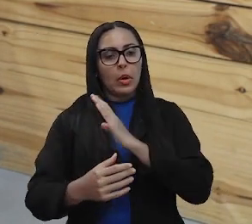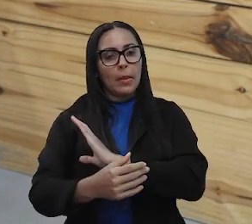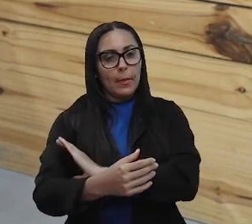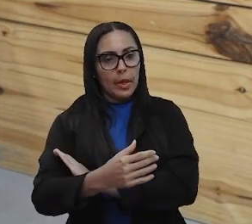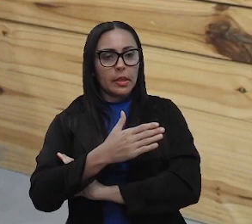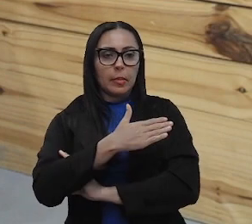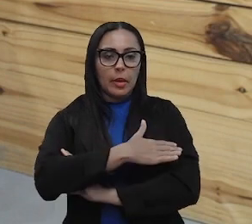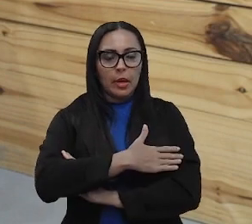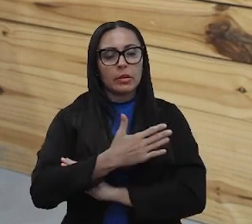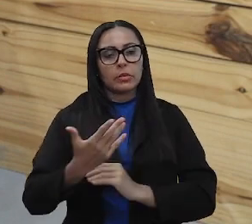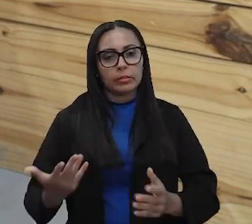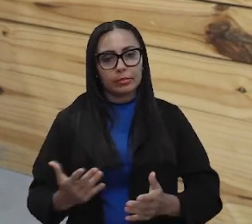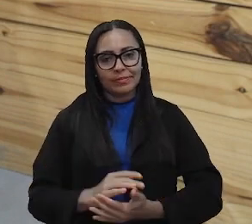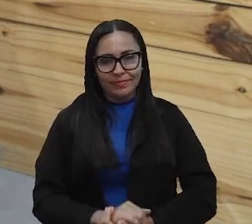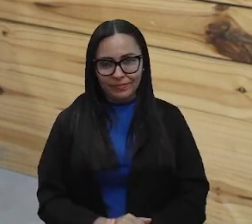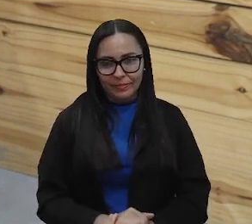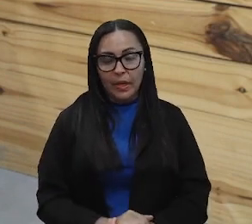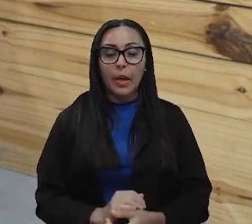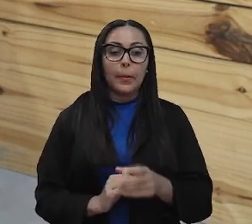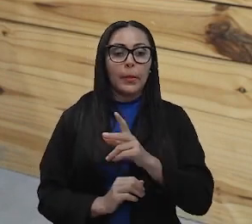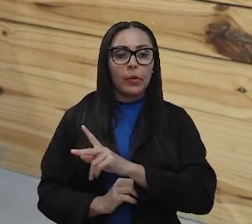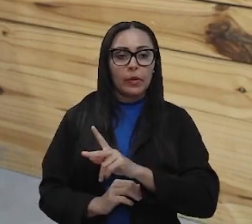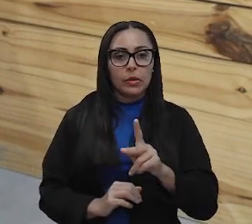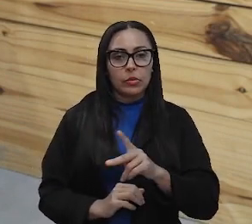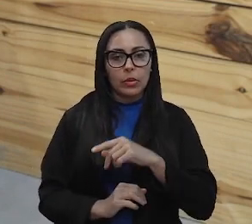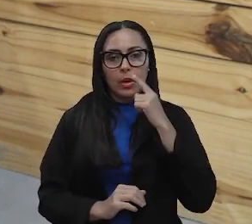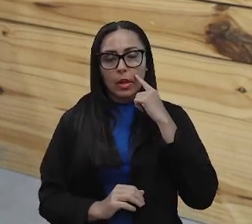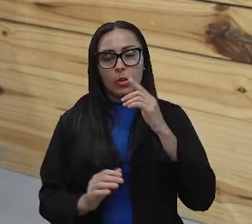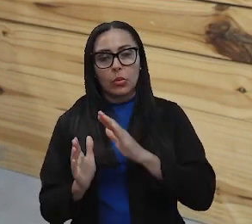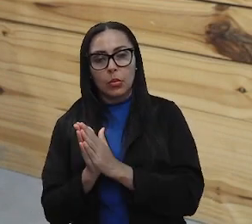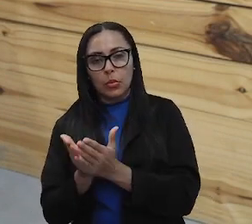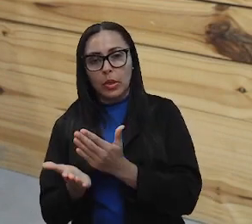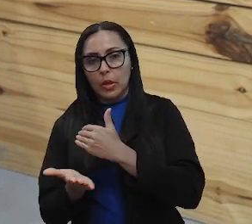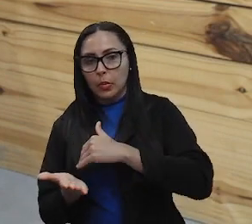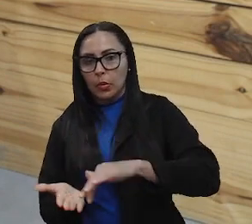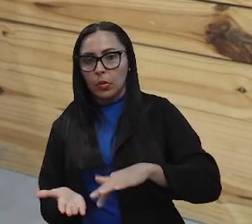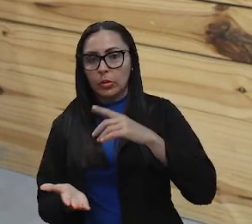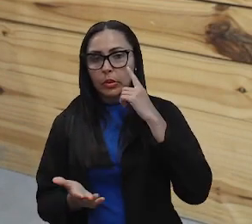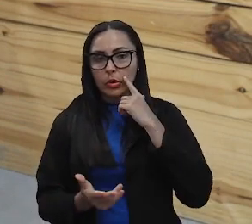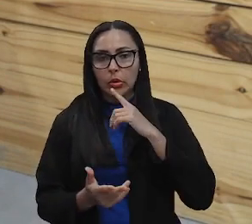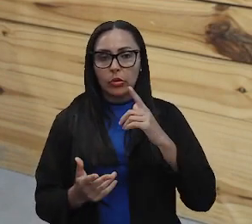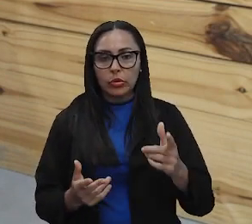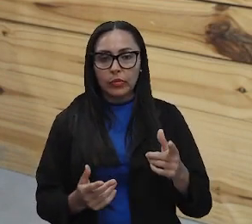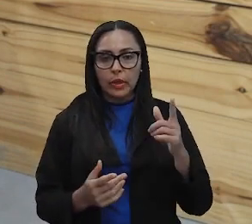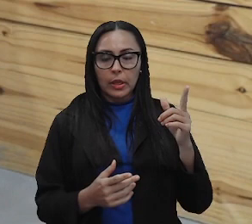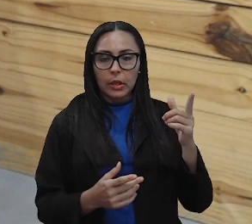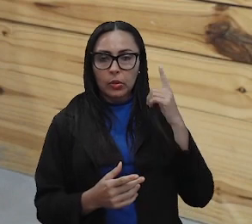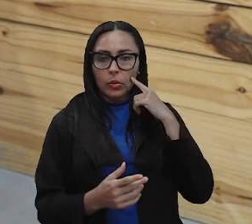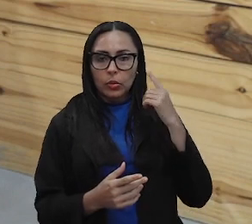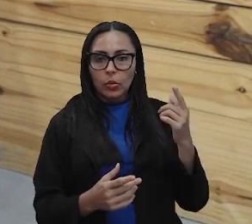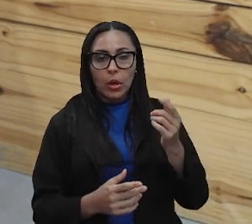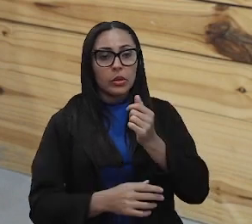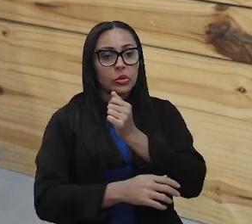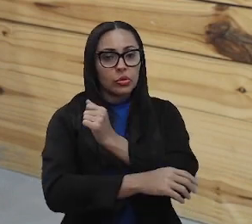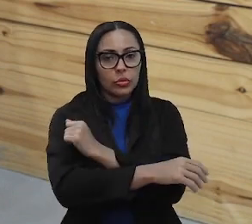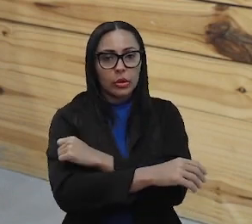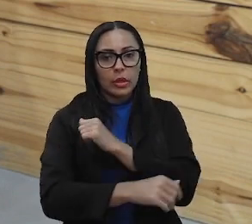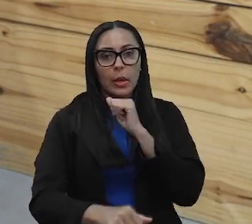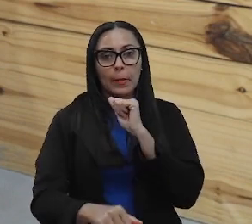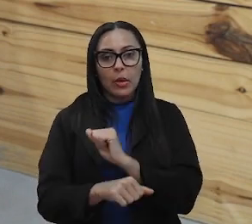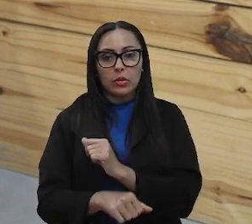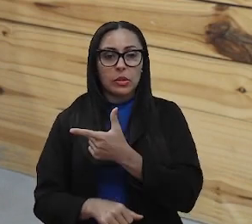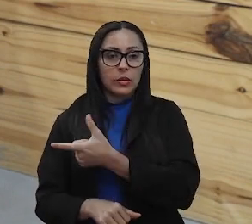braço. Certo, professora, veja, lá no e-book eu sinalizei para os estudantes que as pausas são de 20